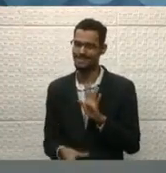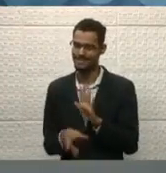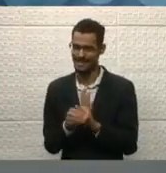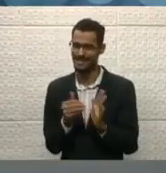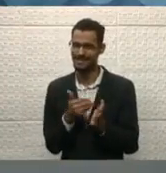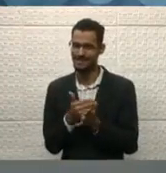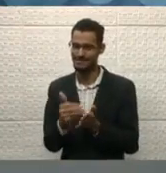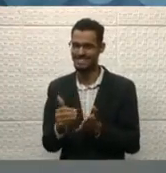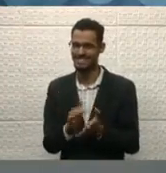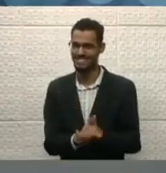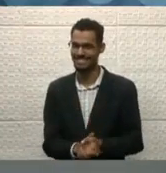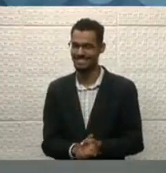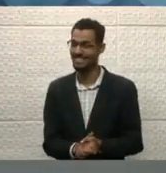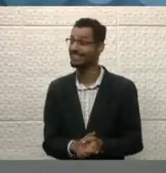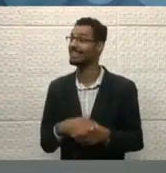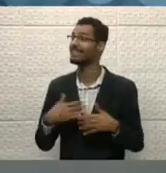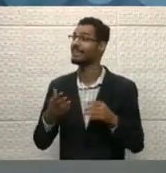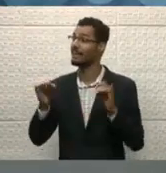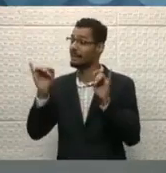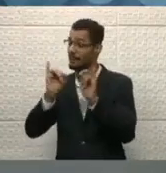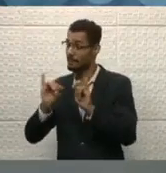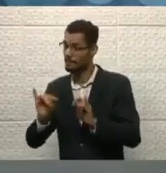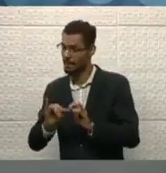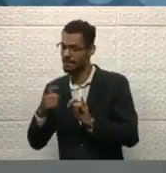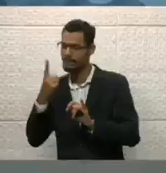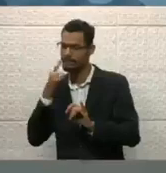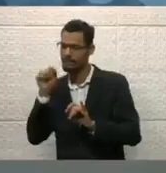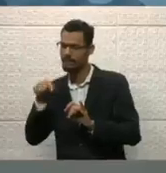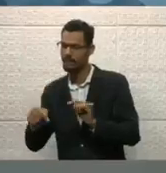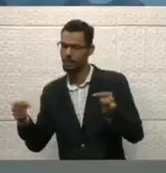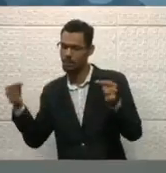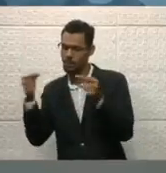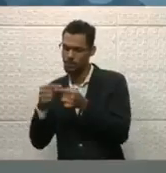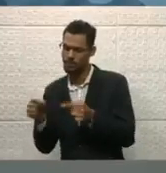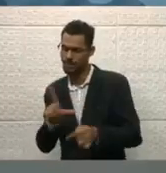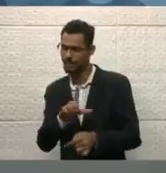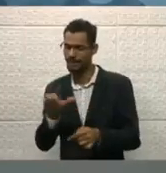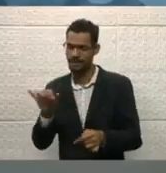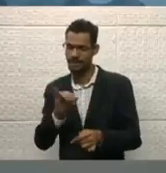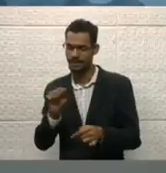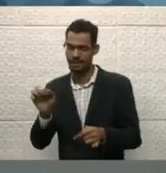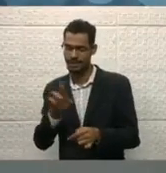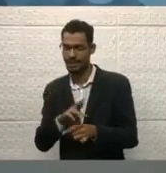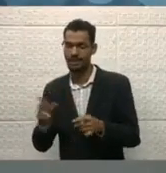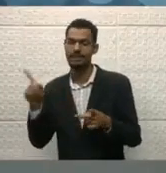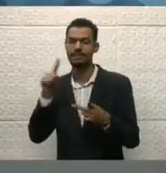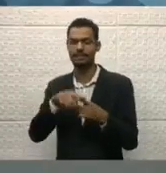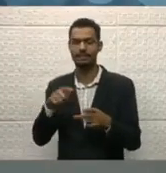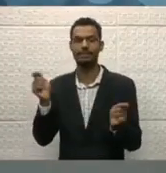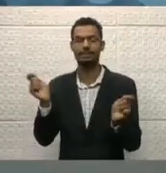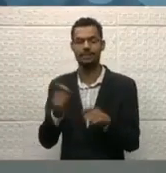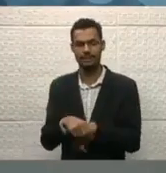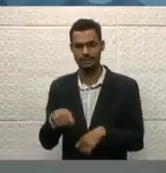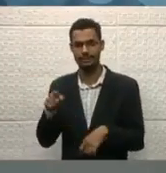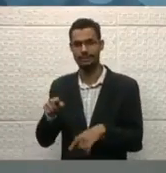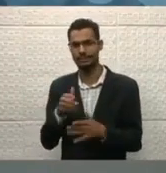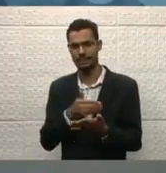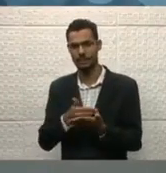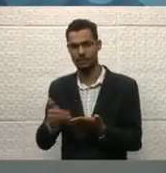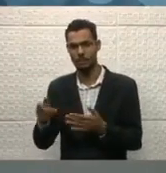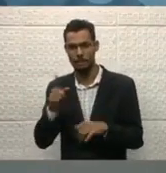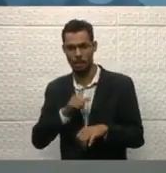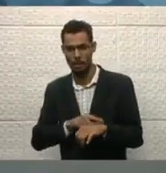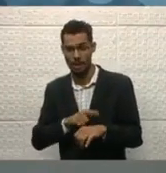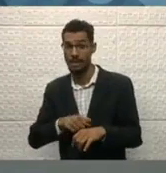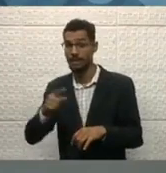inicialmente. Tomando a imagem, eu vou expressá-la como combinação linear da base da imagem que eu tomei naquele momento.